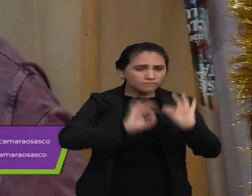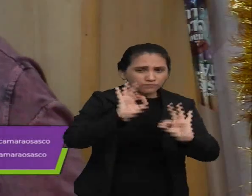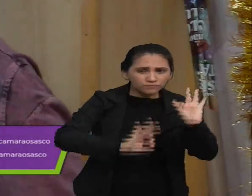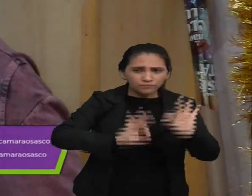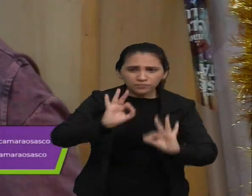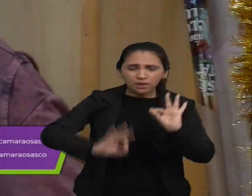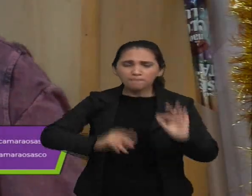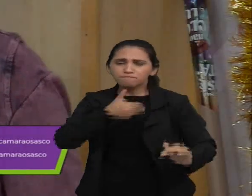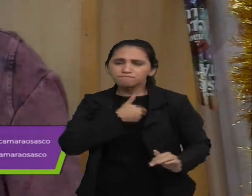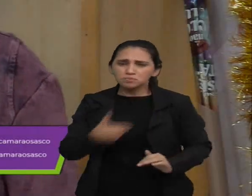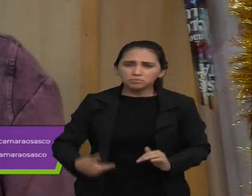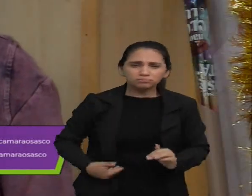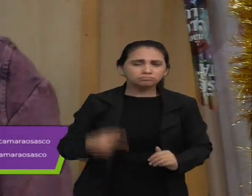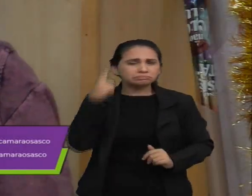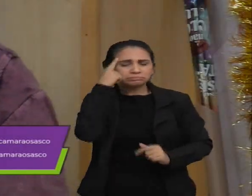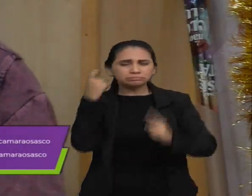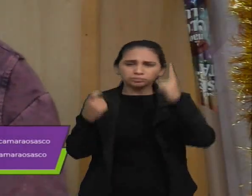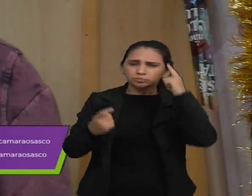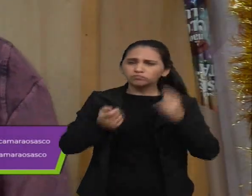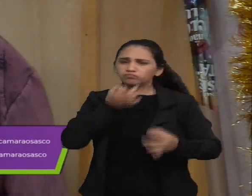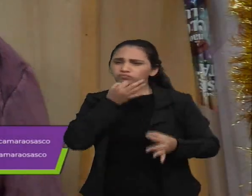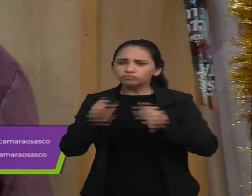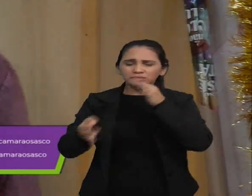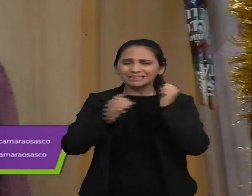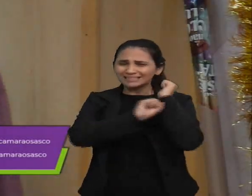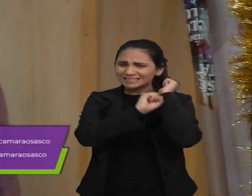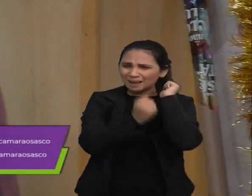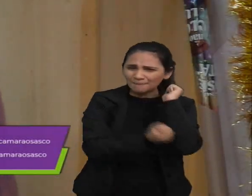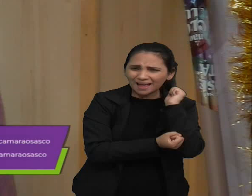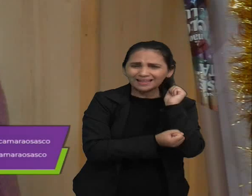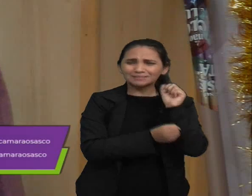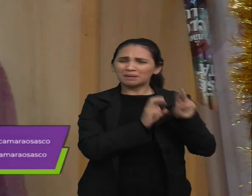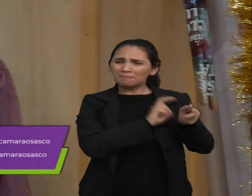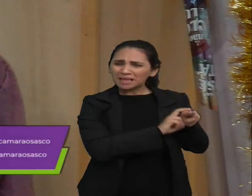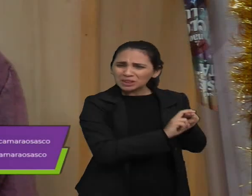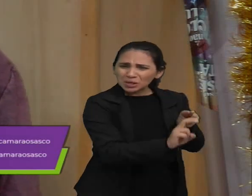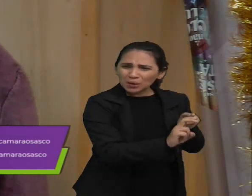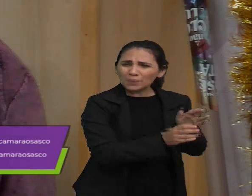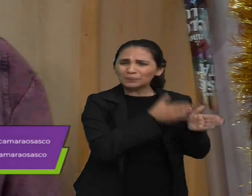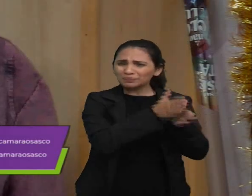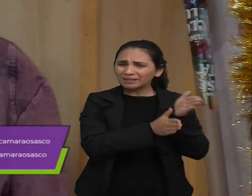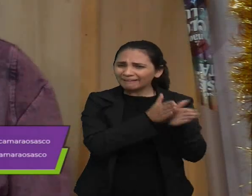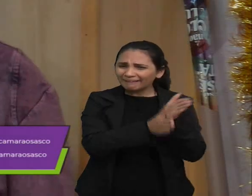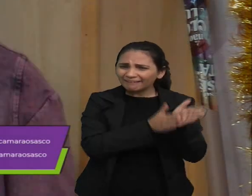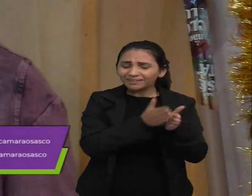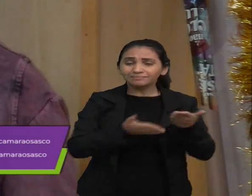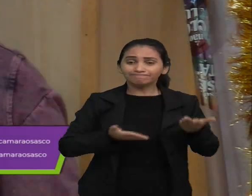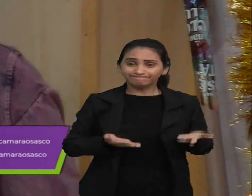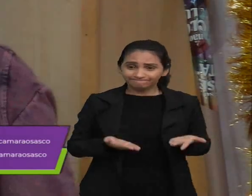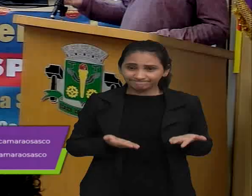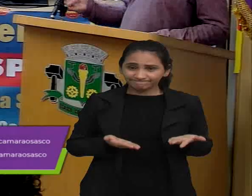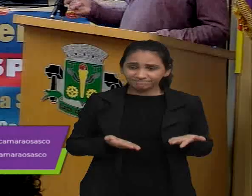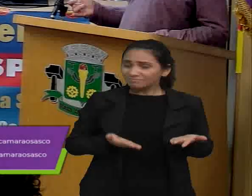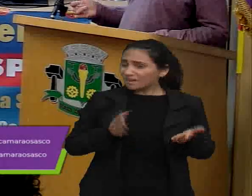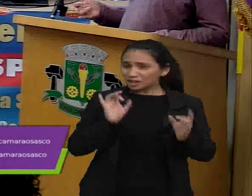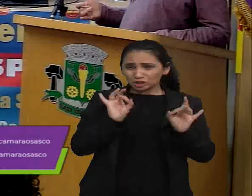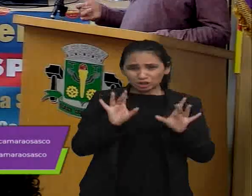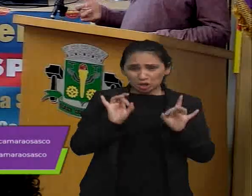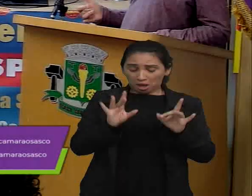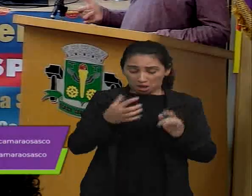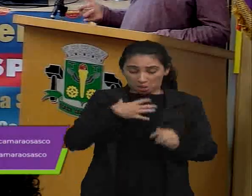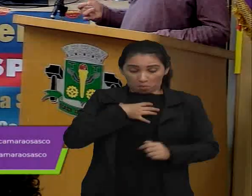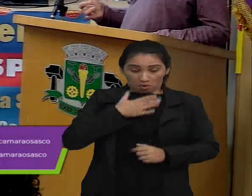pública. O que ele faz com o Sabesp, com o metrô, com o CPTM, é transferir a